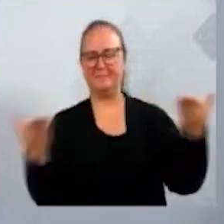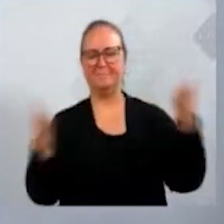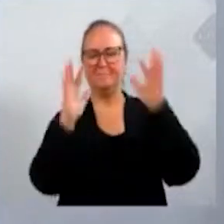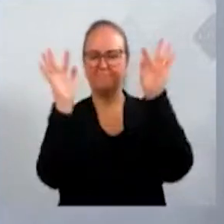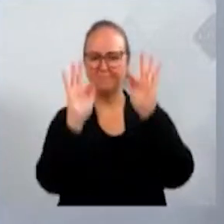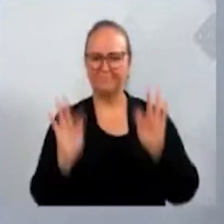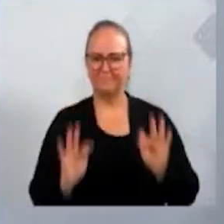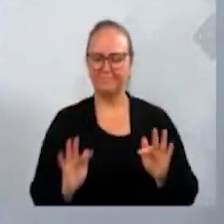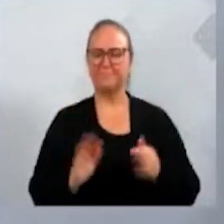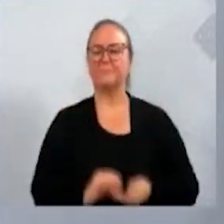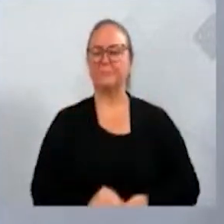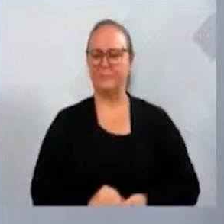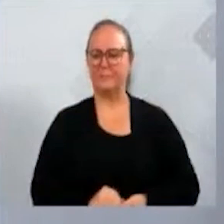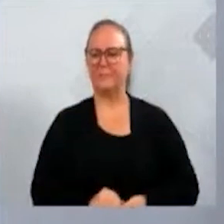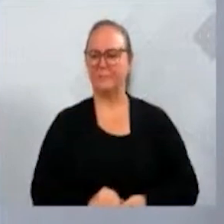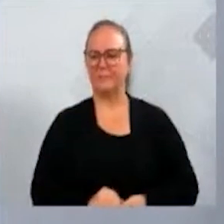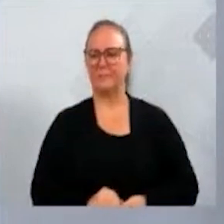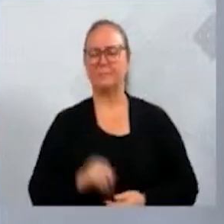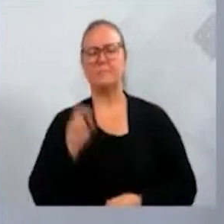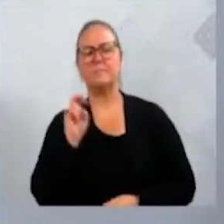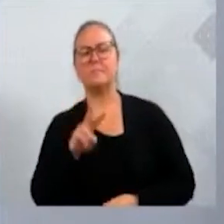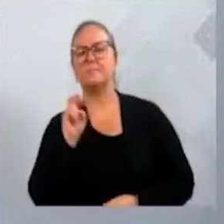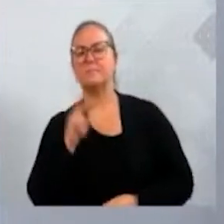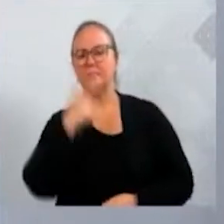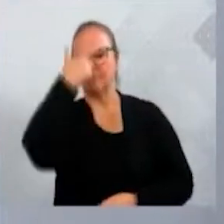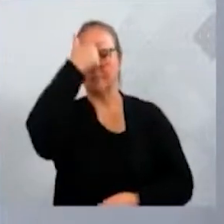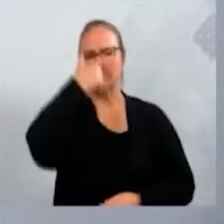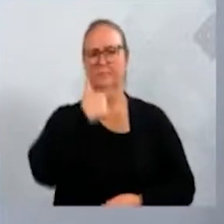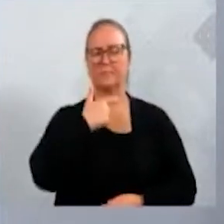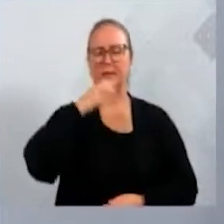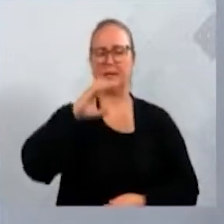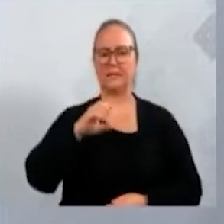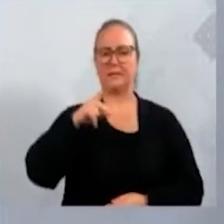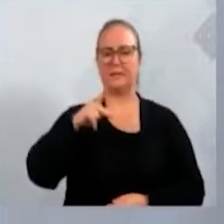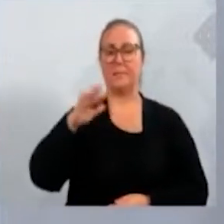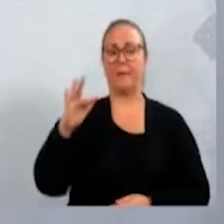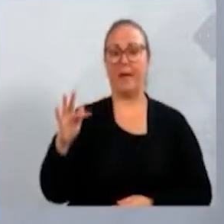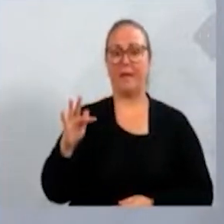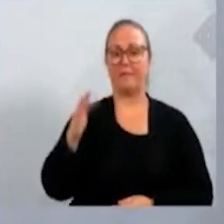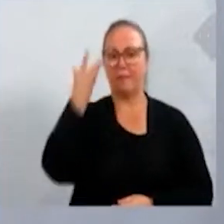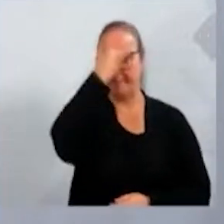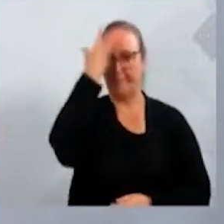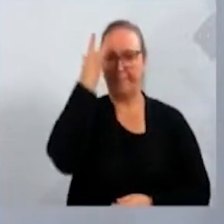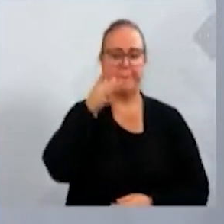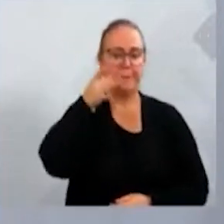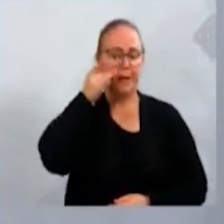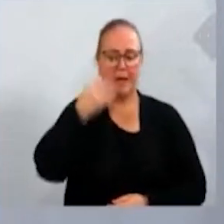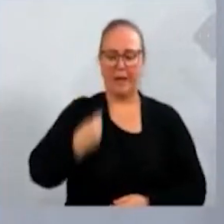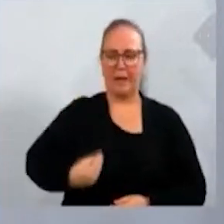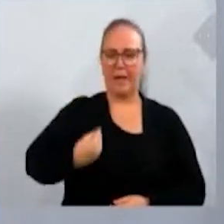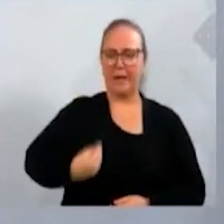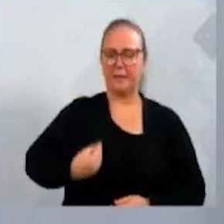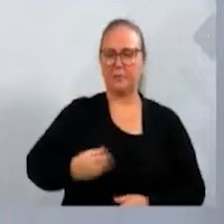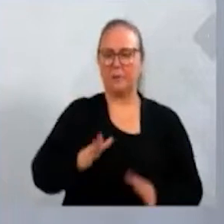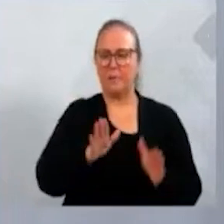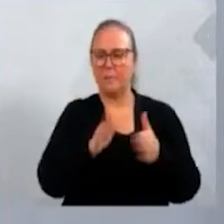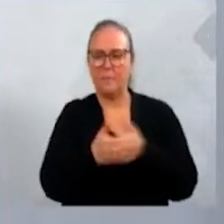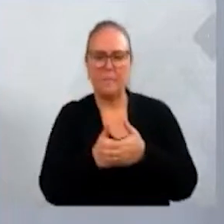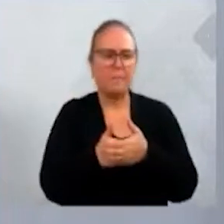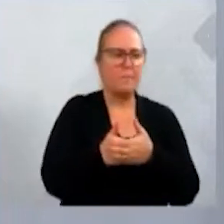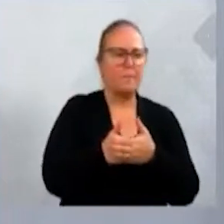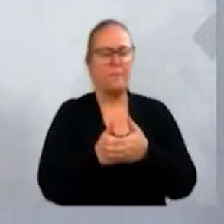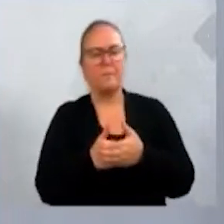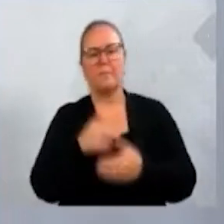rostos são cpfs são pessoas reais que não não se escondem atrás de fake